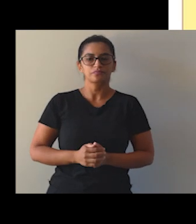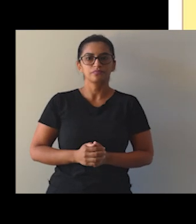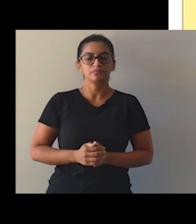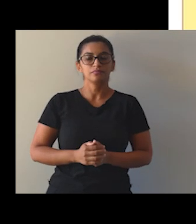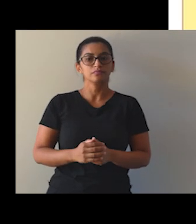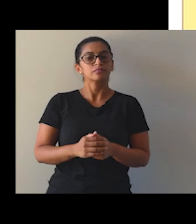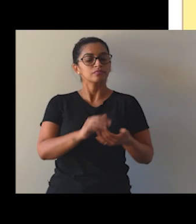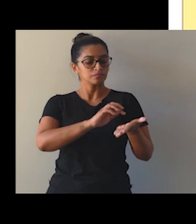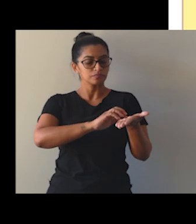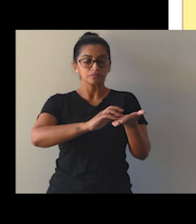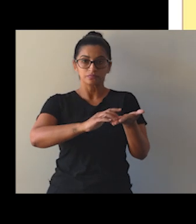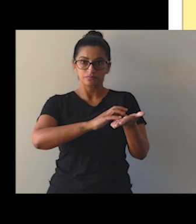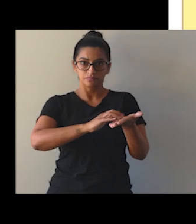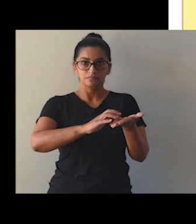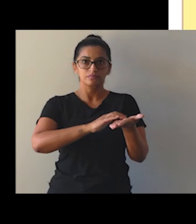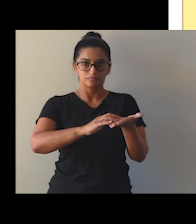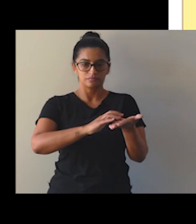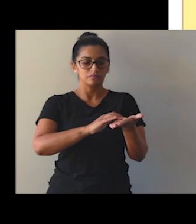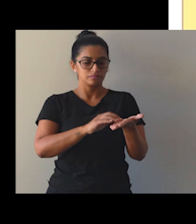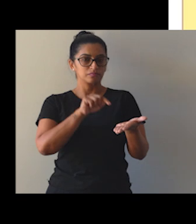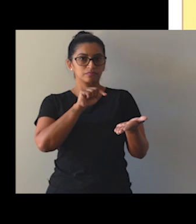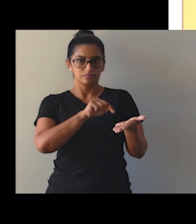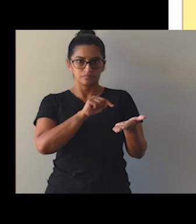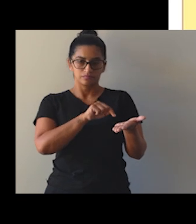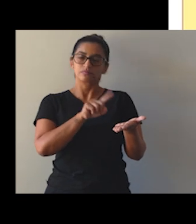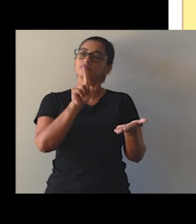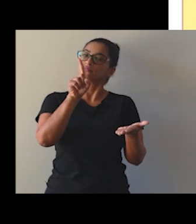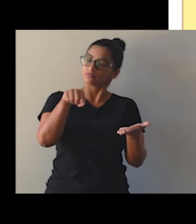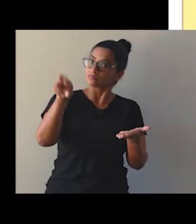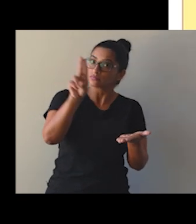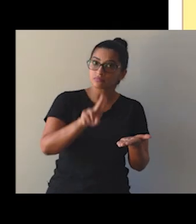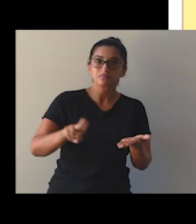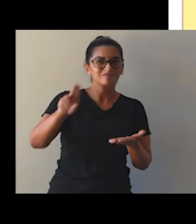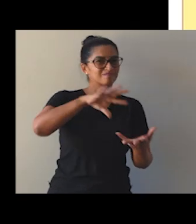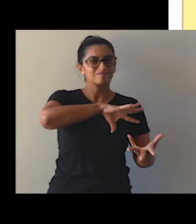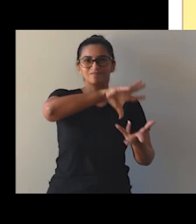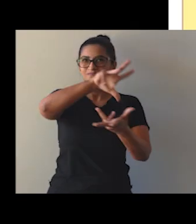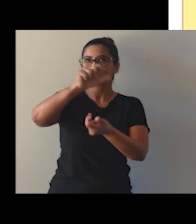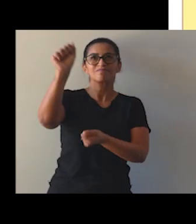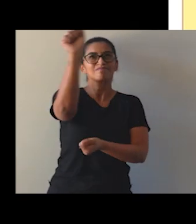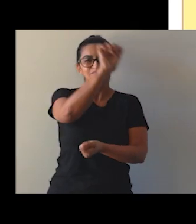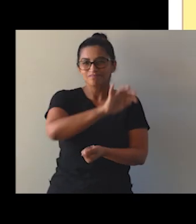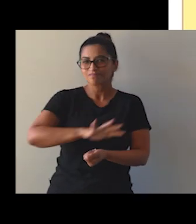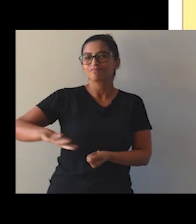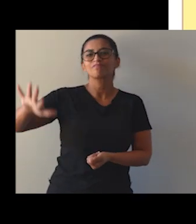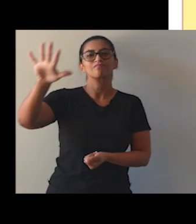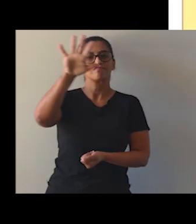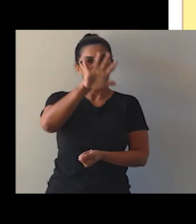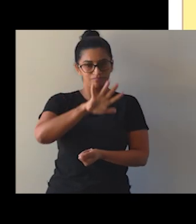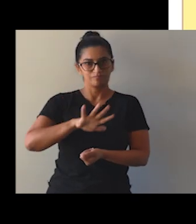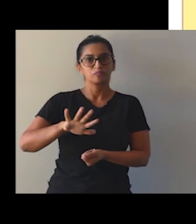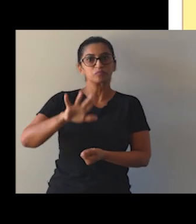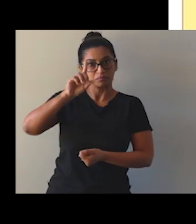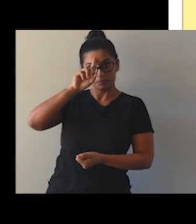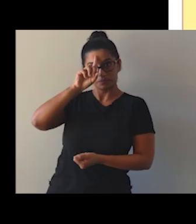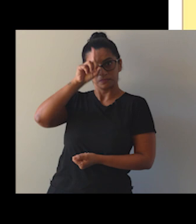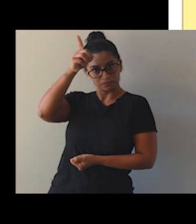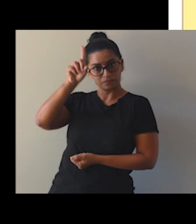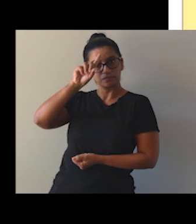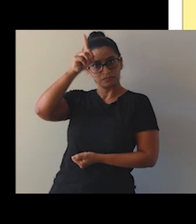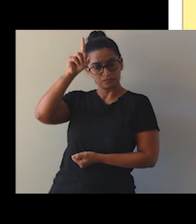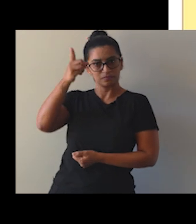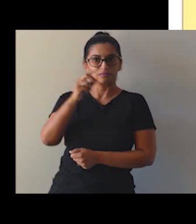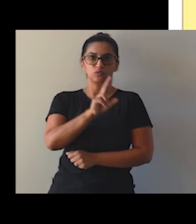O braille é um sistema muito usado no mundo inteiro até hoje. Ele foi criado por